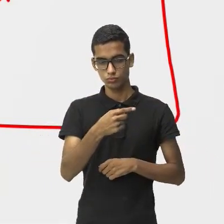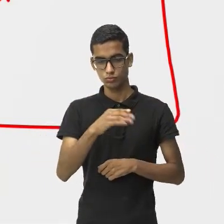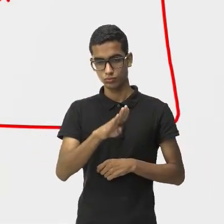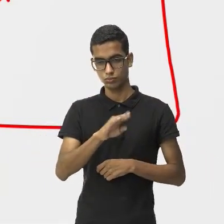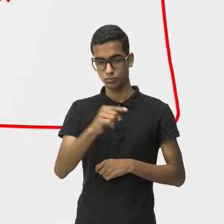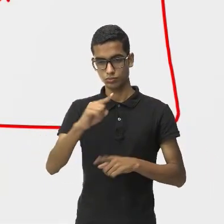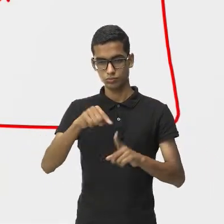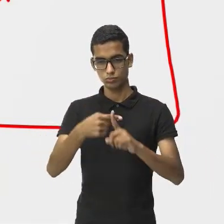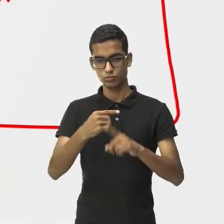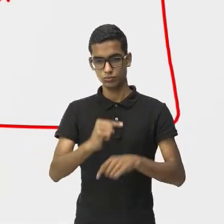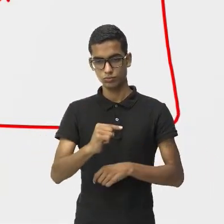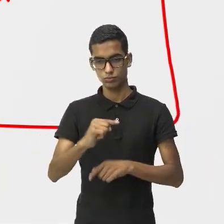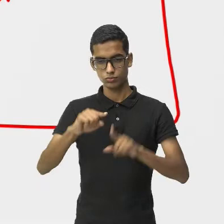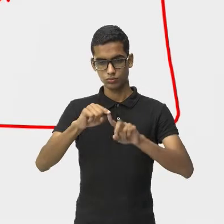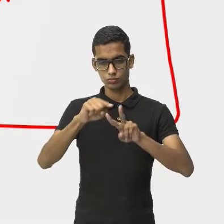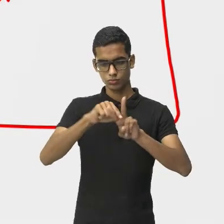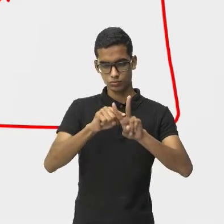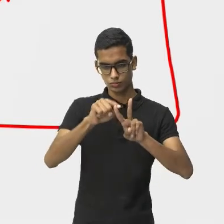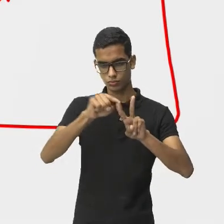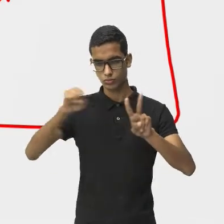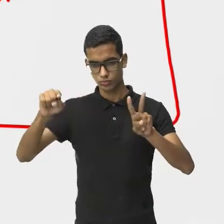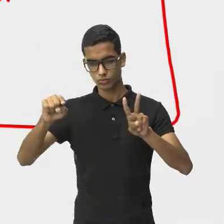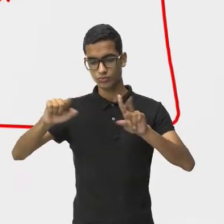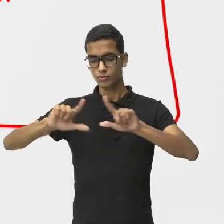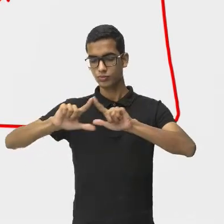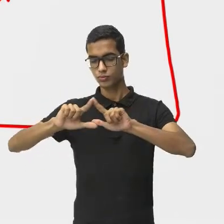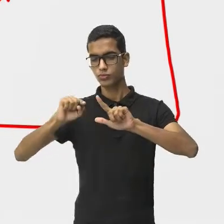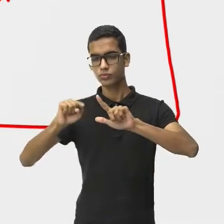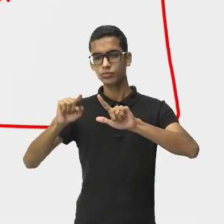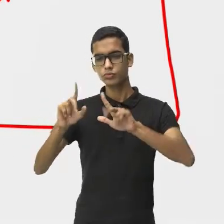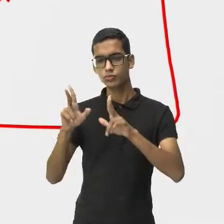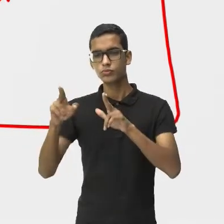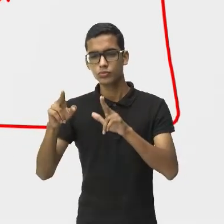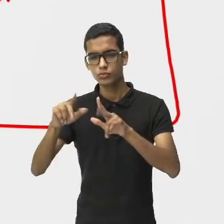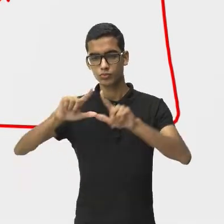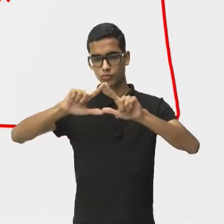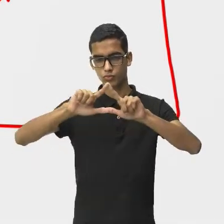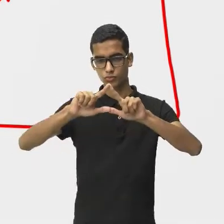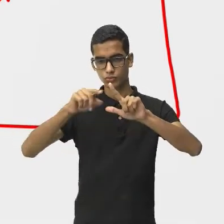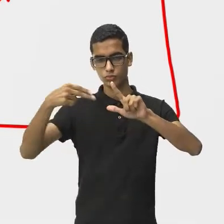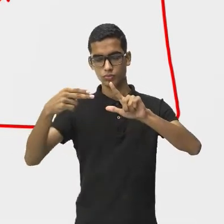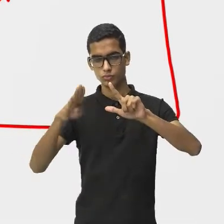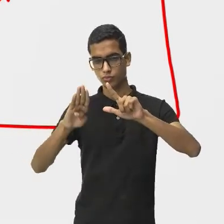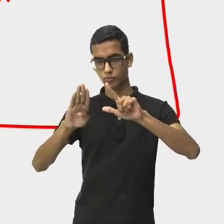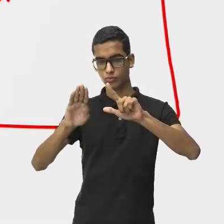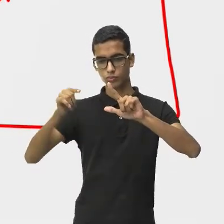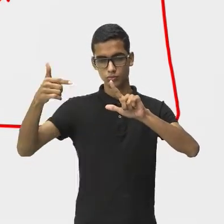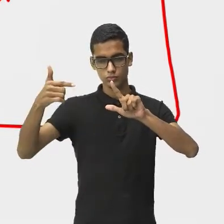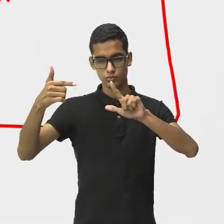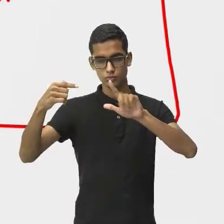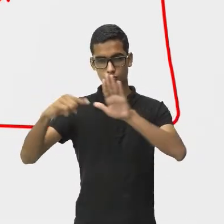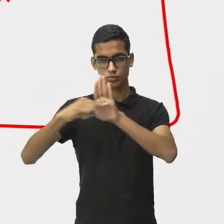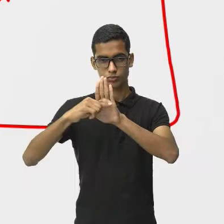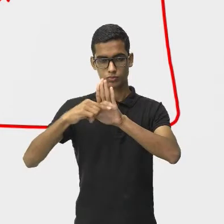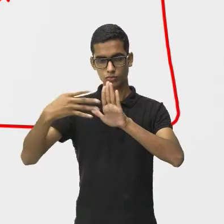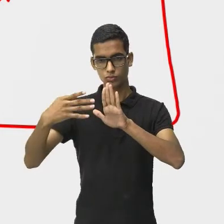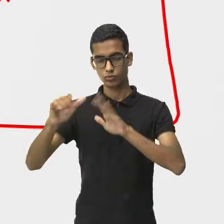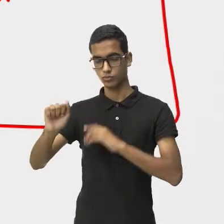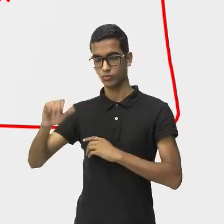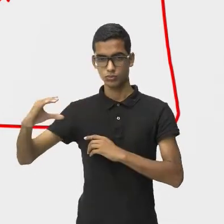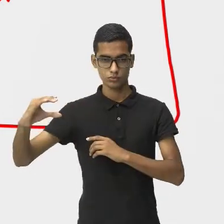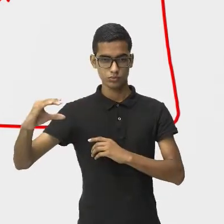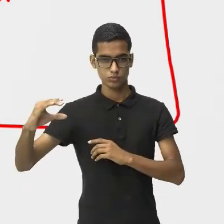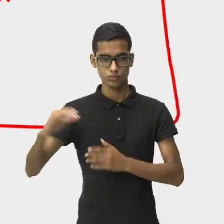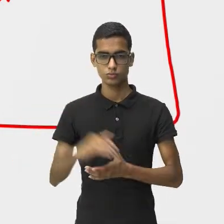igual a B ao quadrado menos 4AC, tá? Então, você já conhece essa fórmula aqui, que é a fórmula de Bhaskara. Daqui